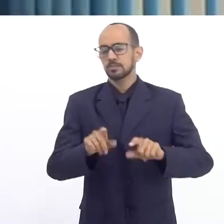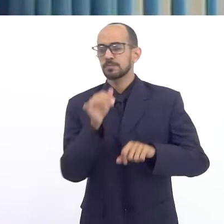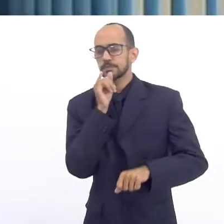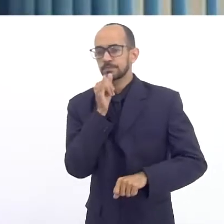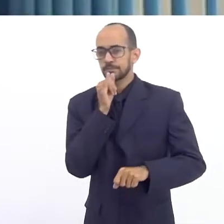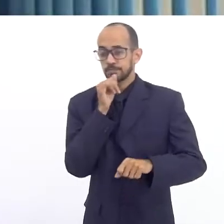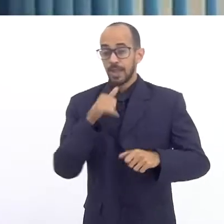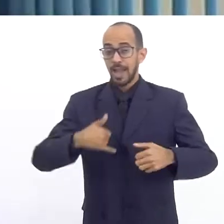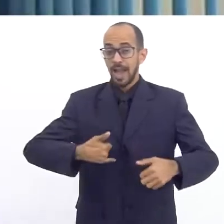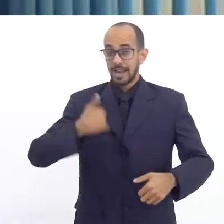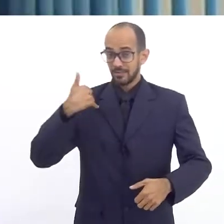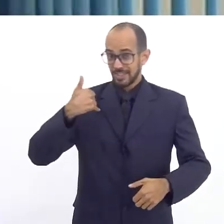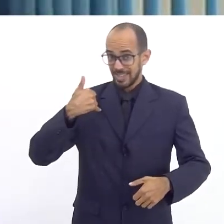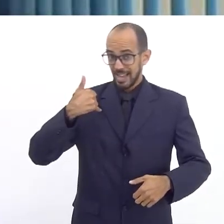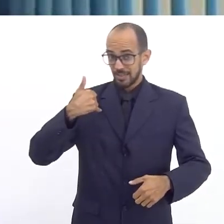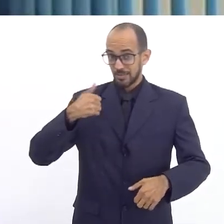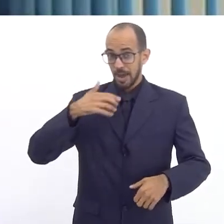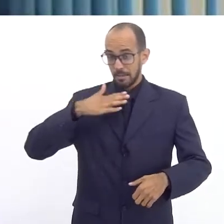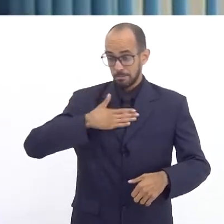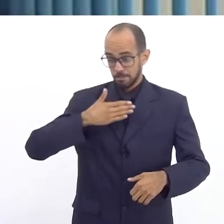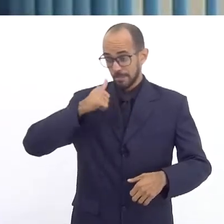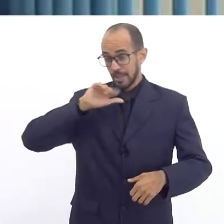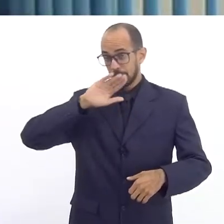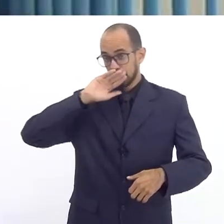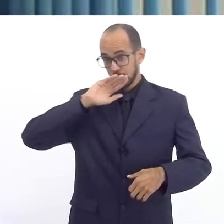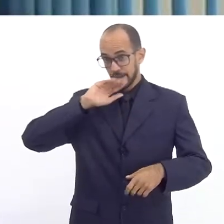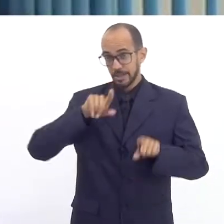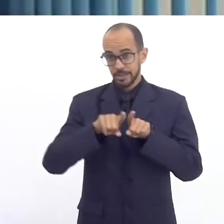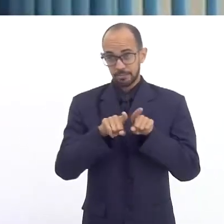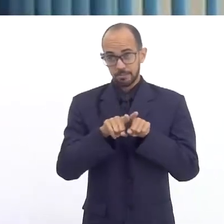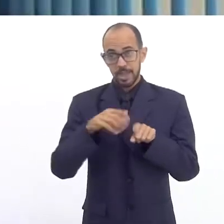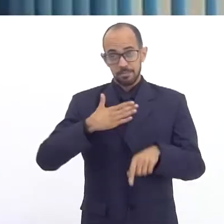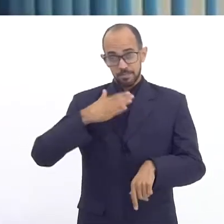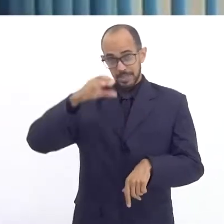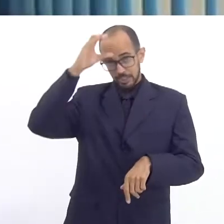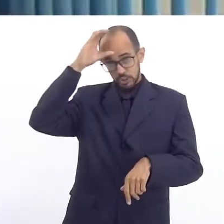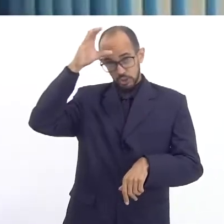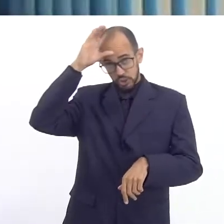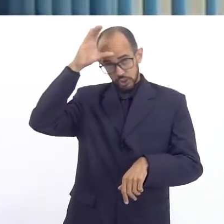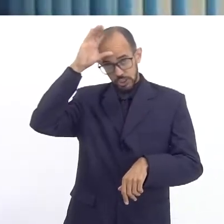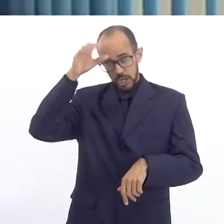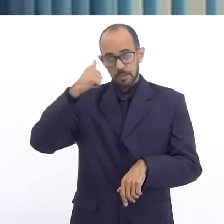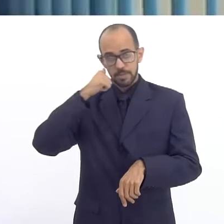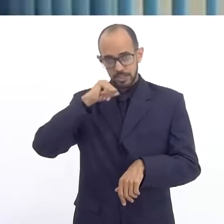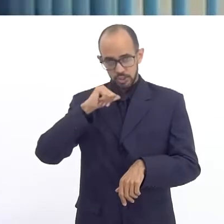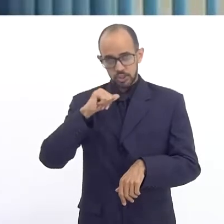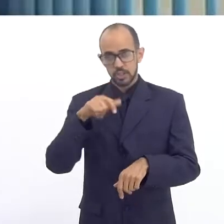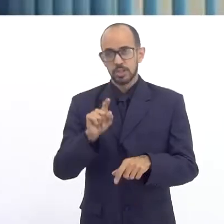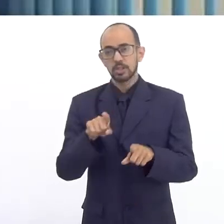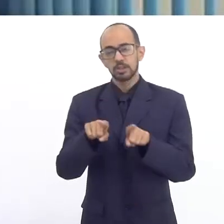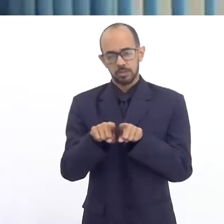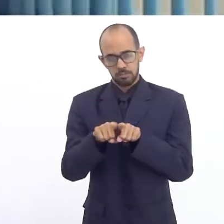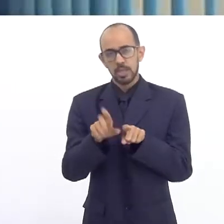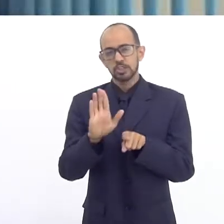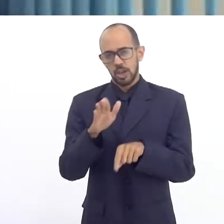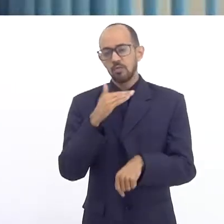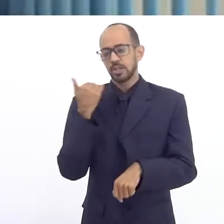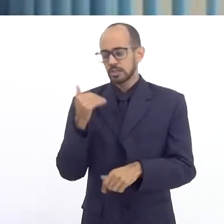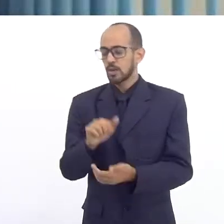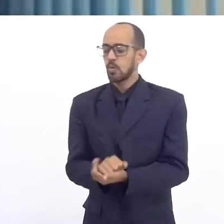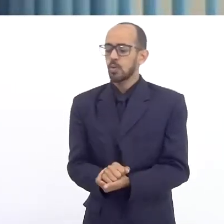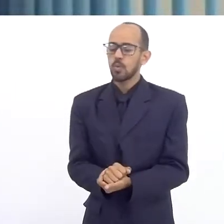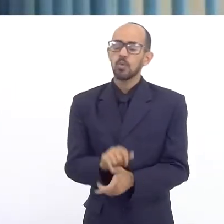por exemplo, aniversário, a minha mãe e a irmã dela, que é a minha tia favorita até hoje, que já é